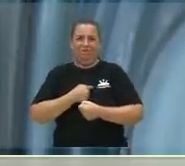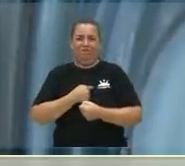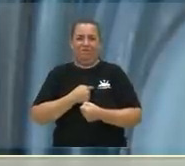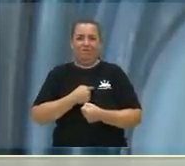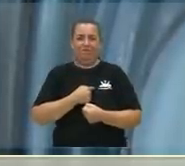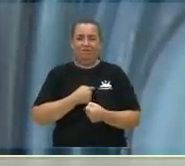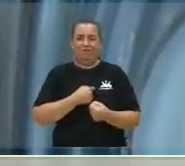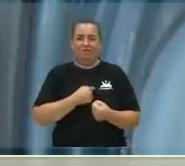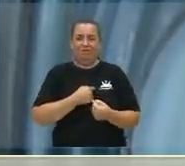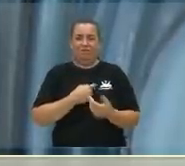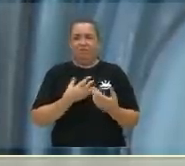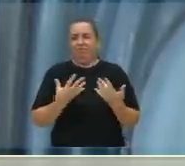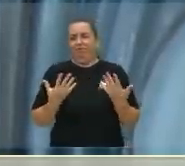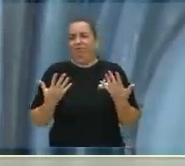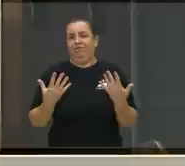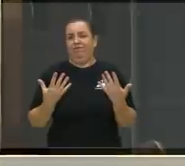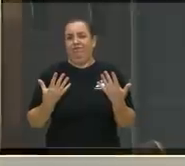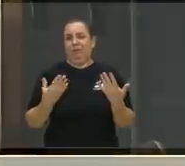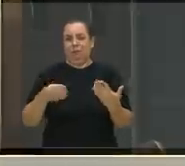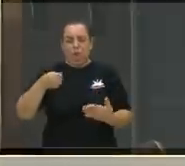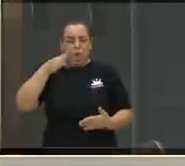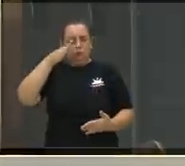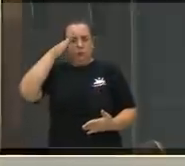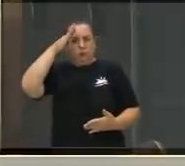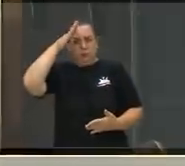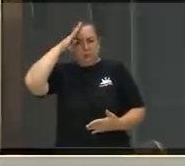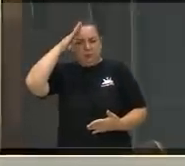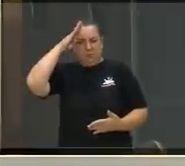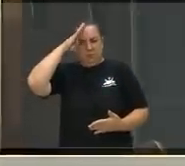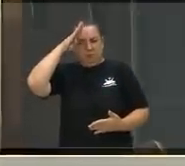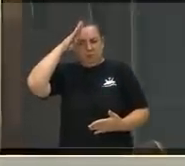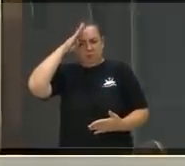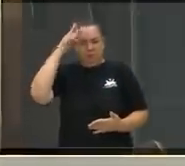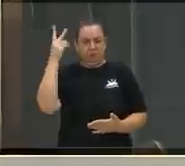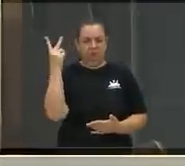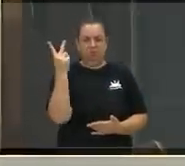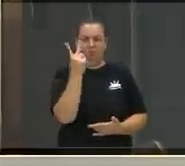e dentre os guardas um centurião